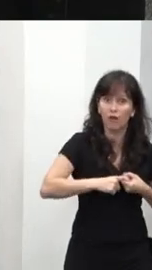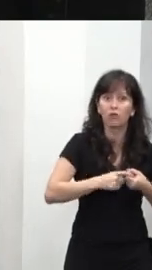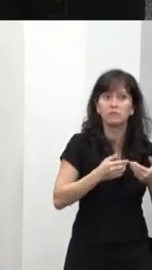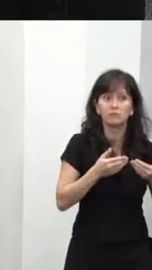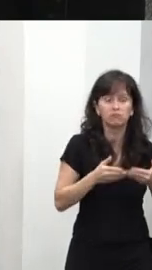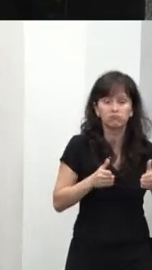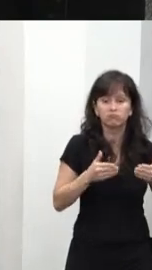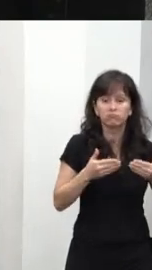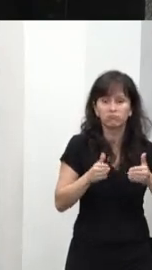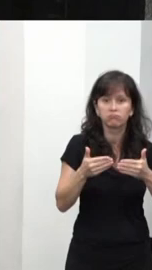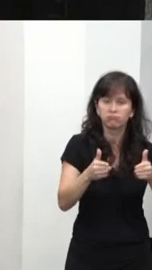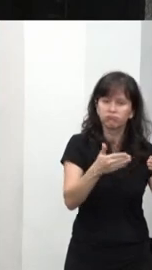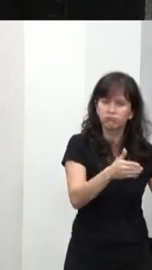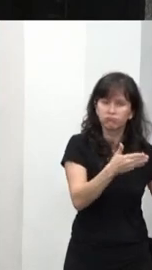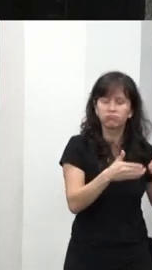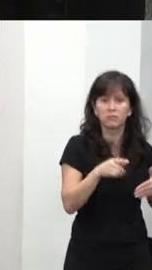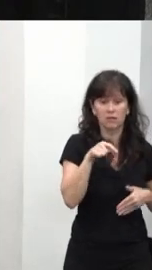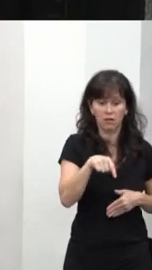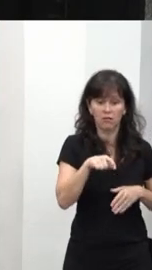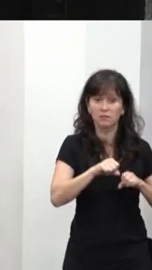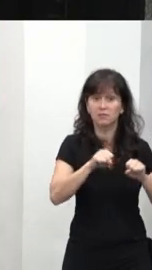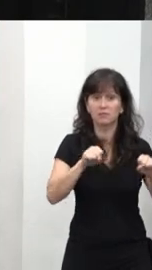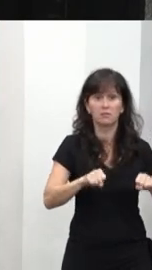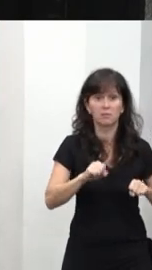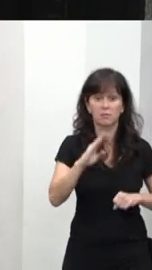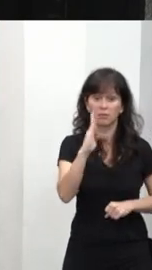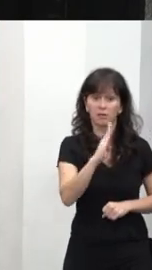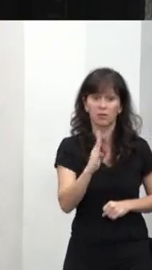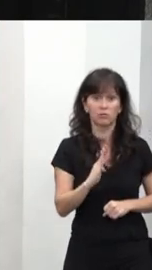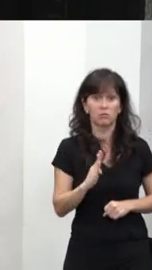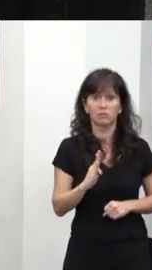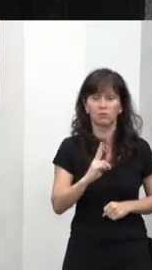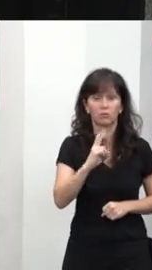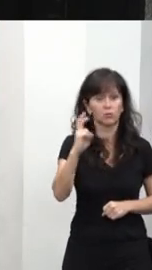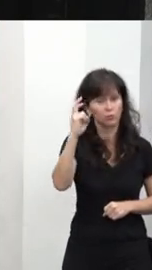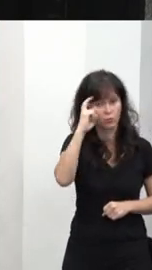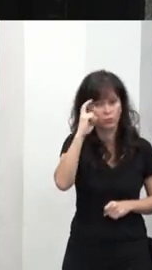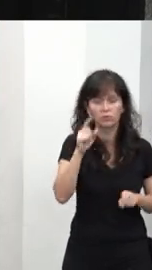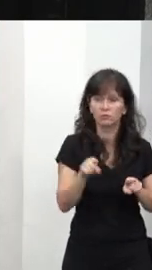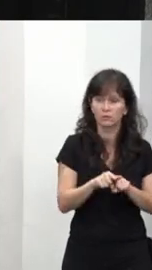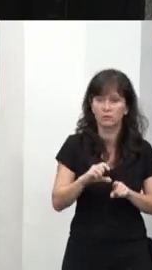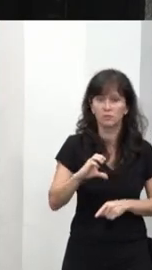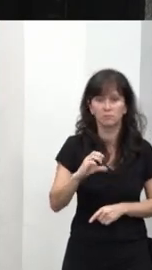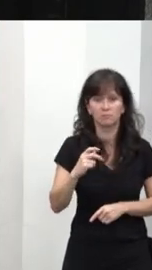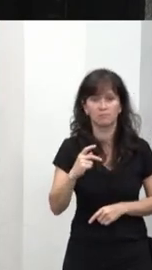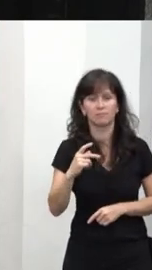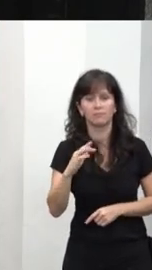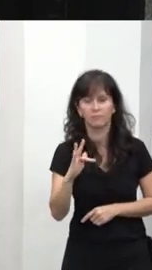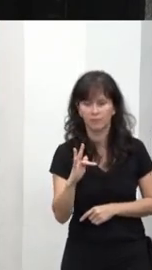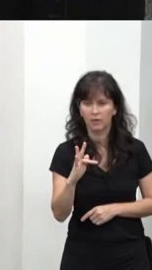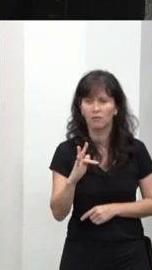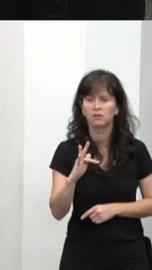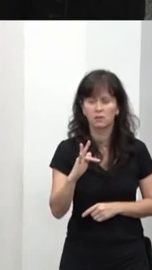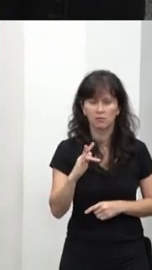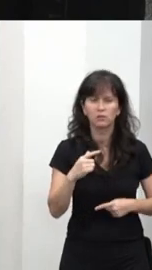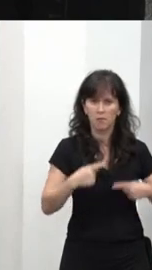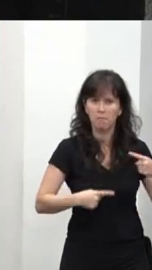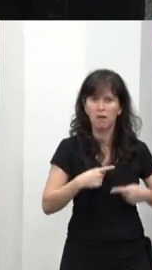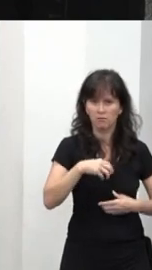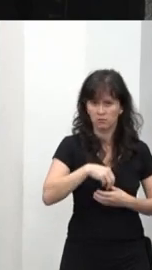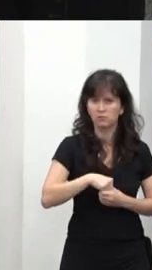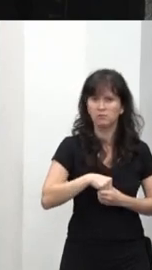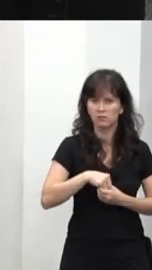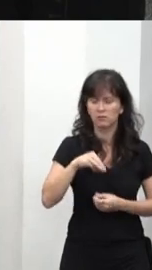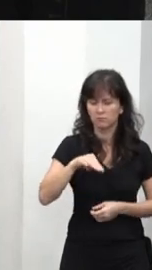então isso foi um debate sobre o Sistema Nacional de Cultura ou questão do CPF de ter conselho plano e fundo debate do ministério olha vamos exigir